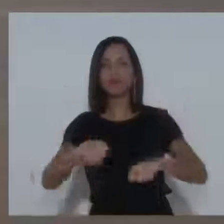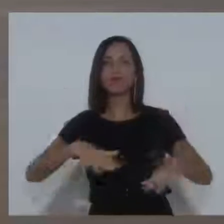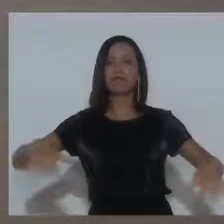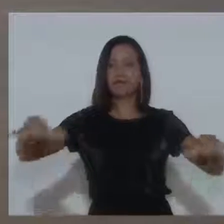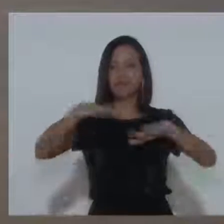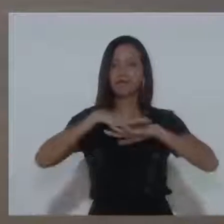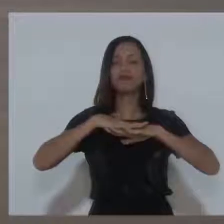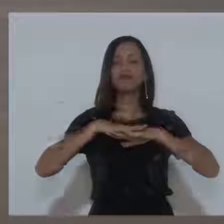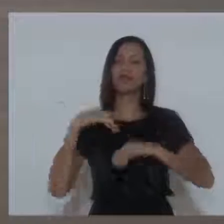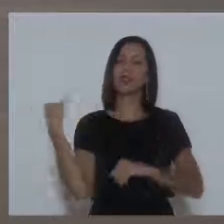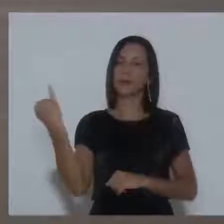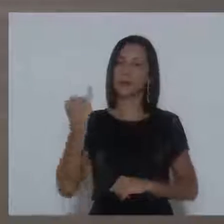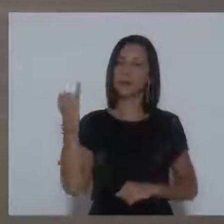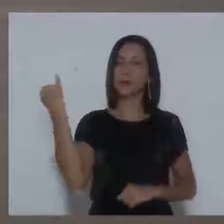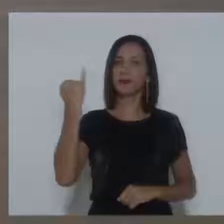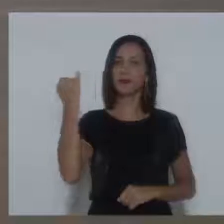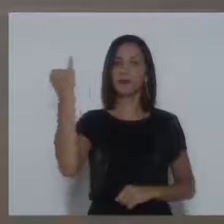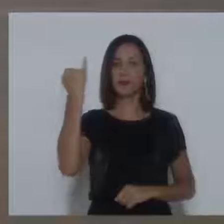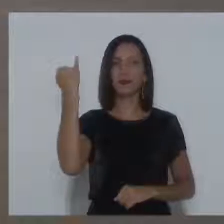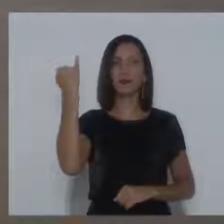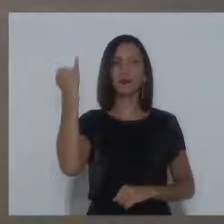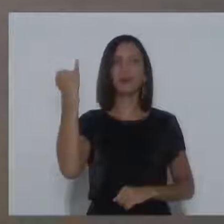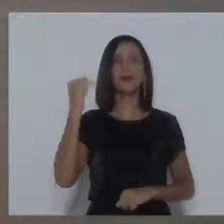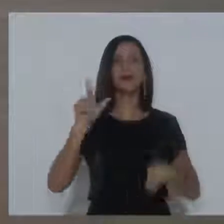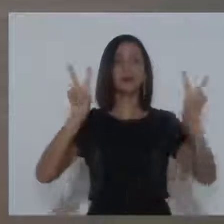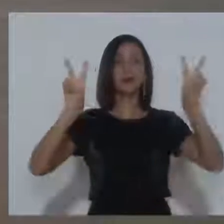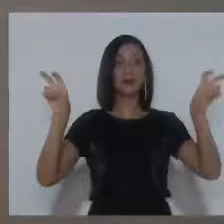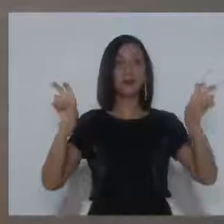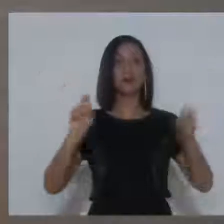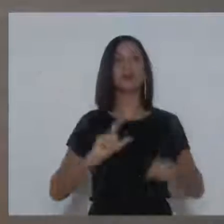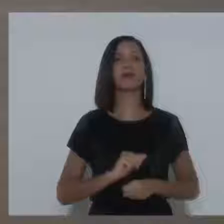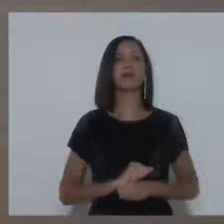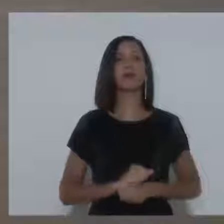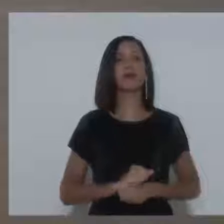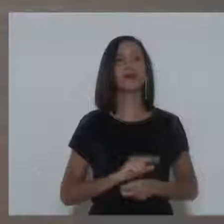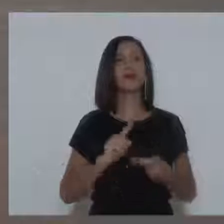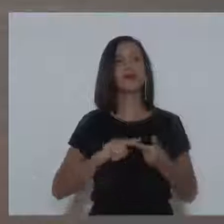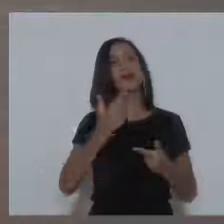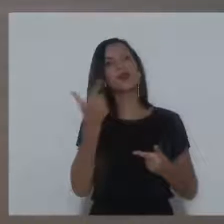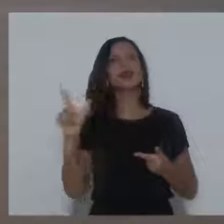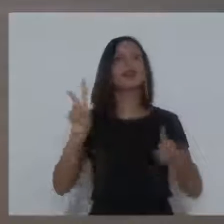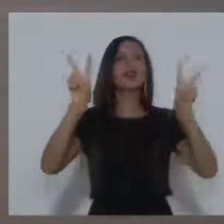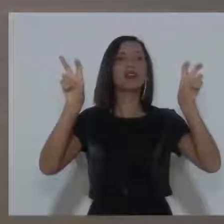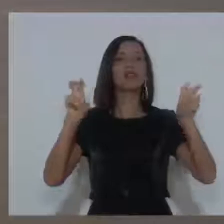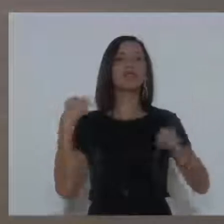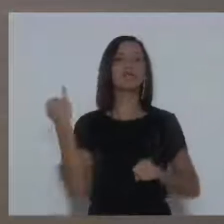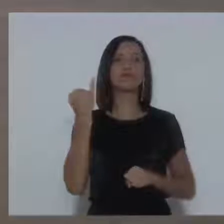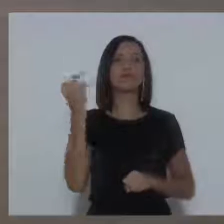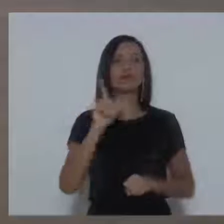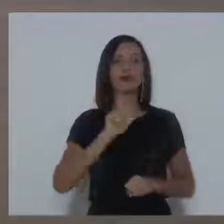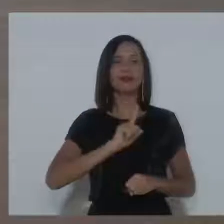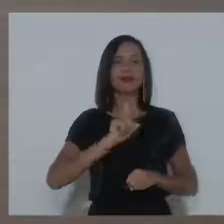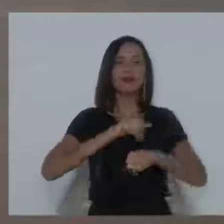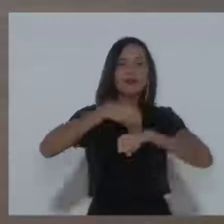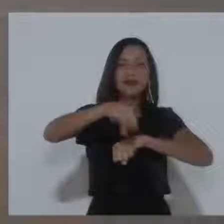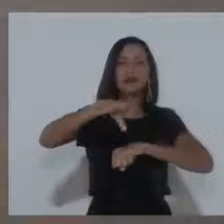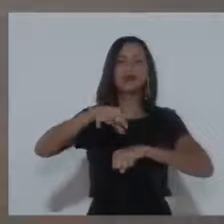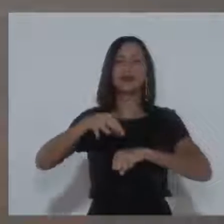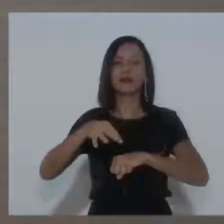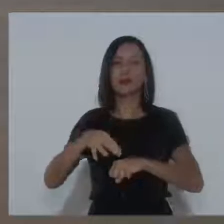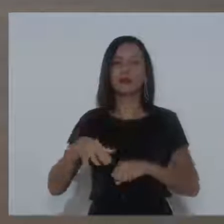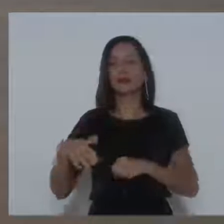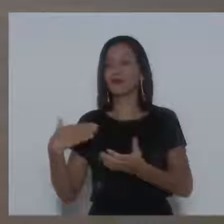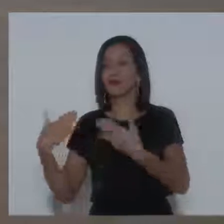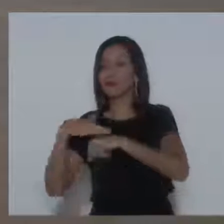foi importante esses temas. Outro tema importante que veio à baila também nessas conversas, o Marcos